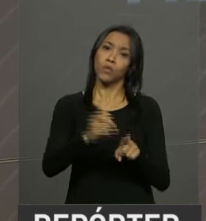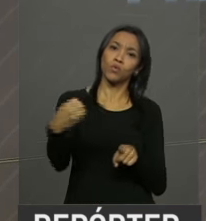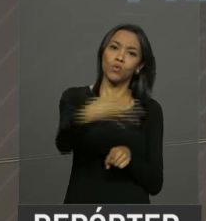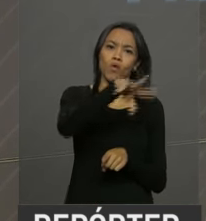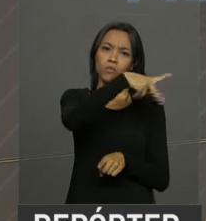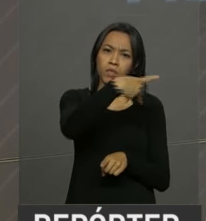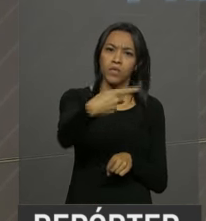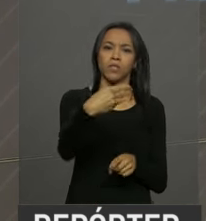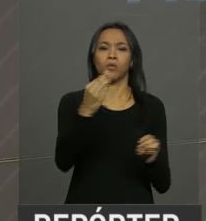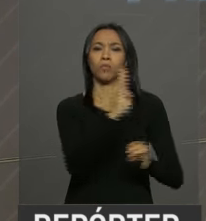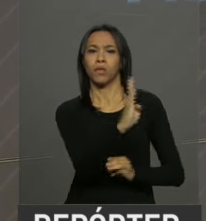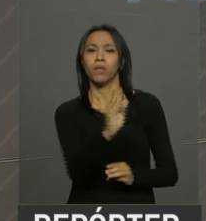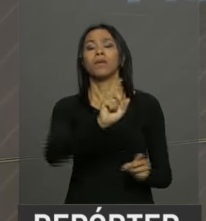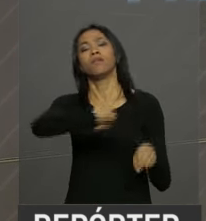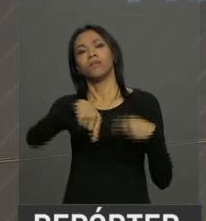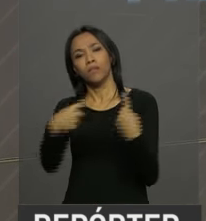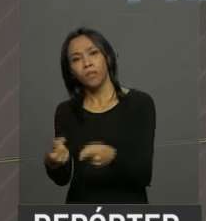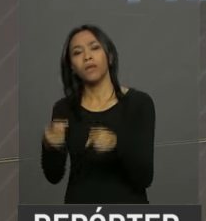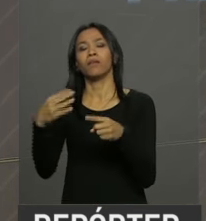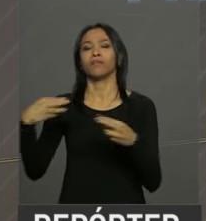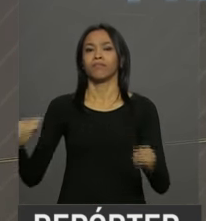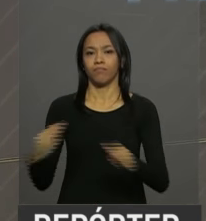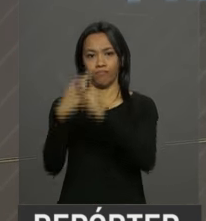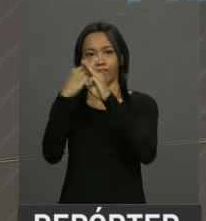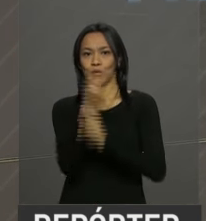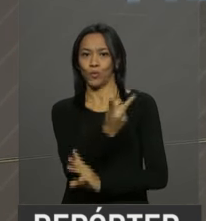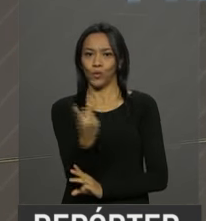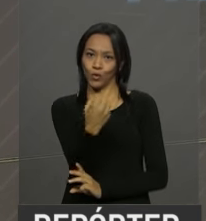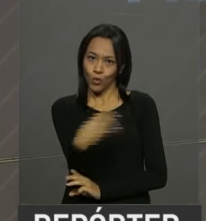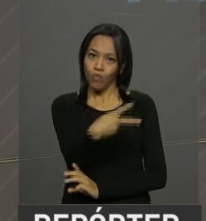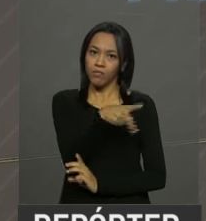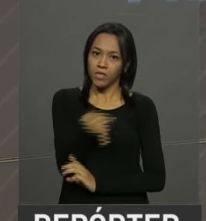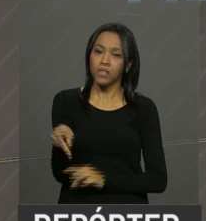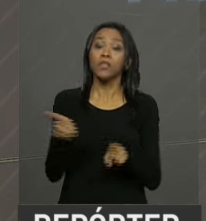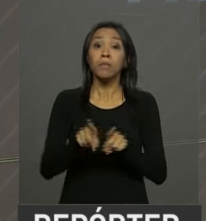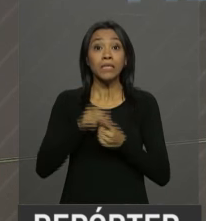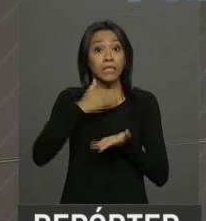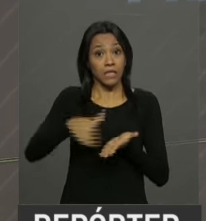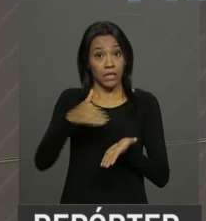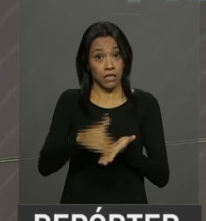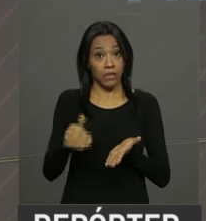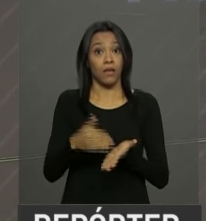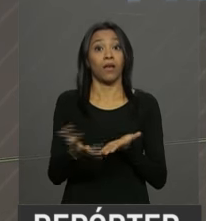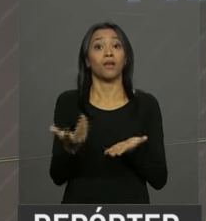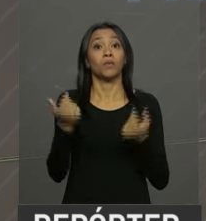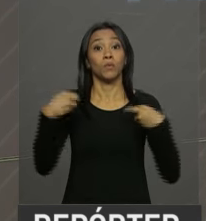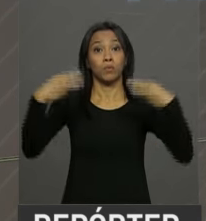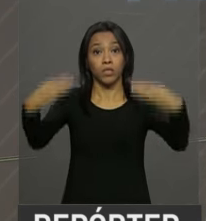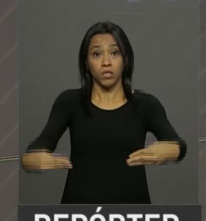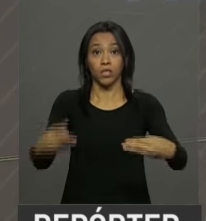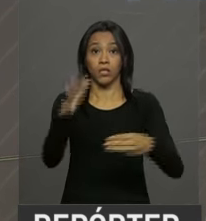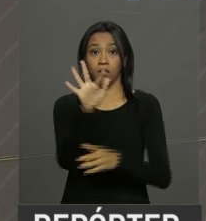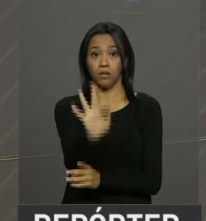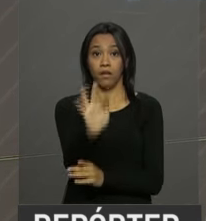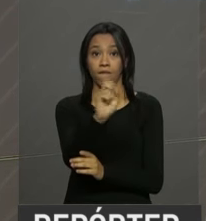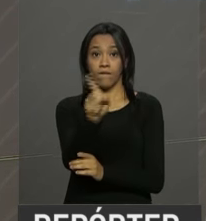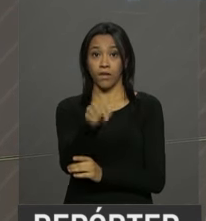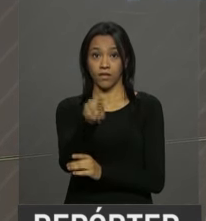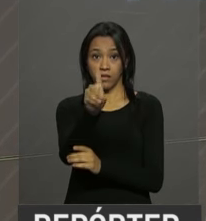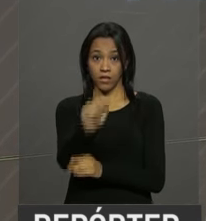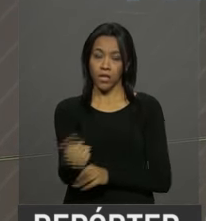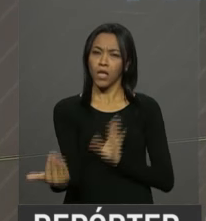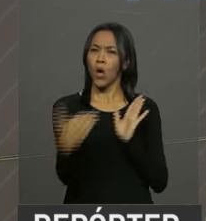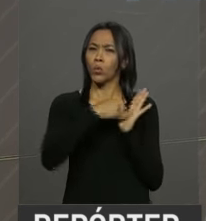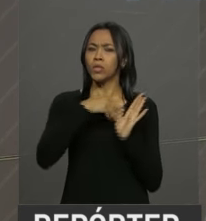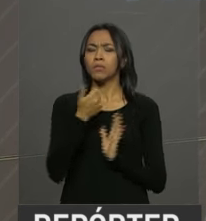Brasil e da Caixa Econômica Federal, além dos secretários do Ministério da Fazenda. Na última sexta-feira, o ministro disse